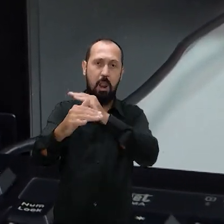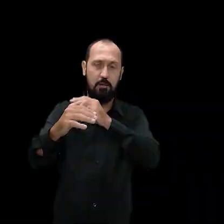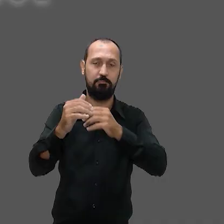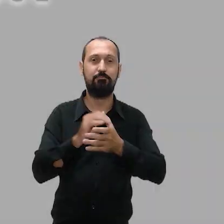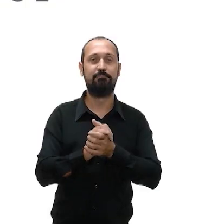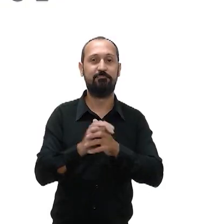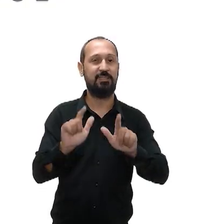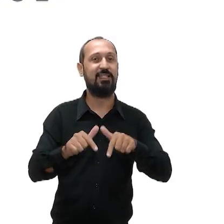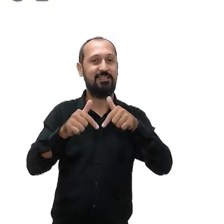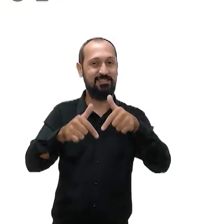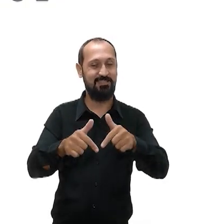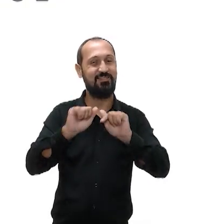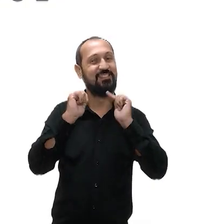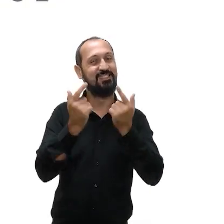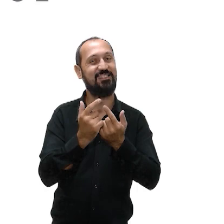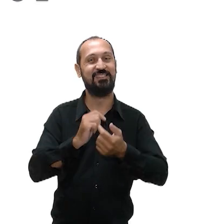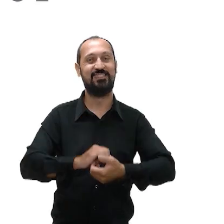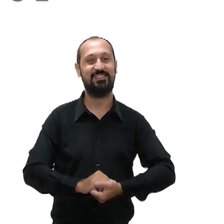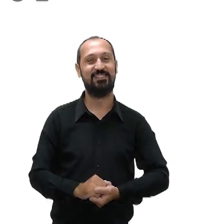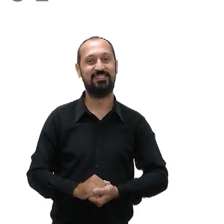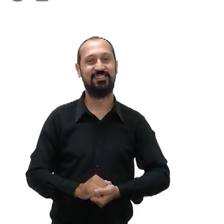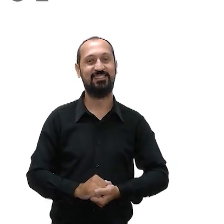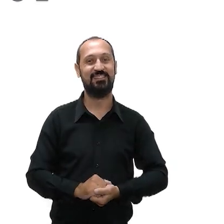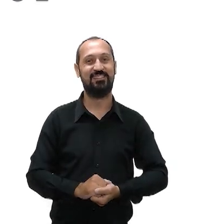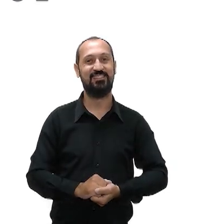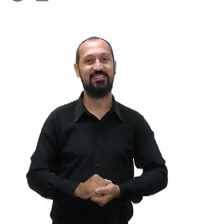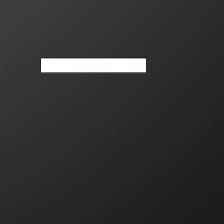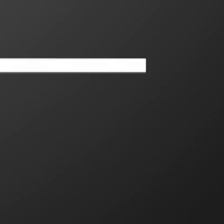transmissão. Ação Alemes.